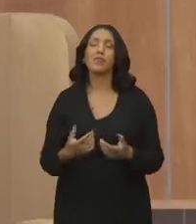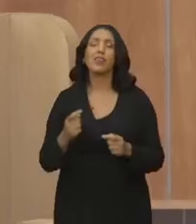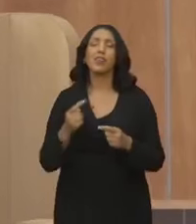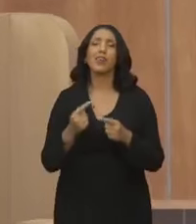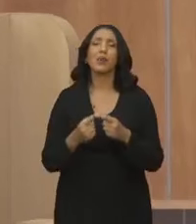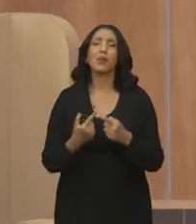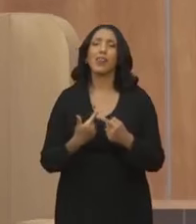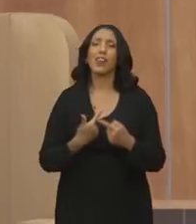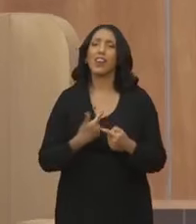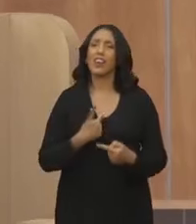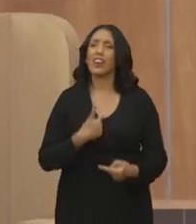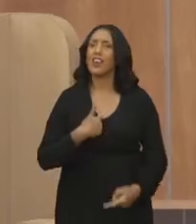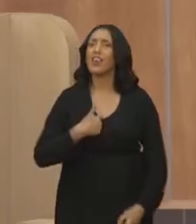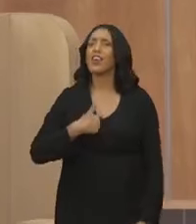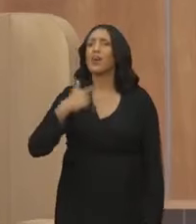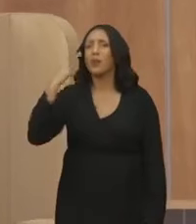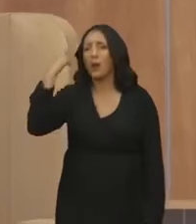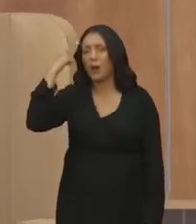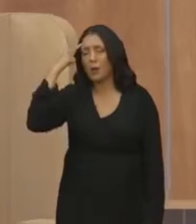muito importante sim para o JAL.